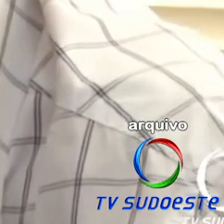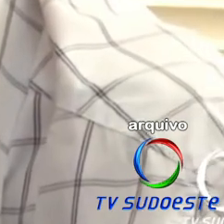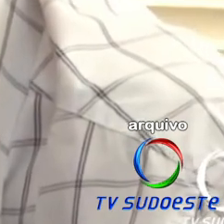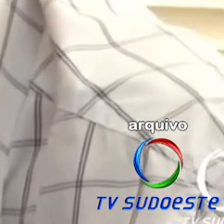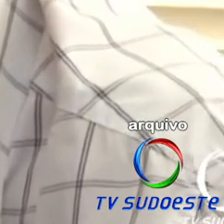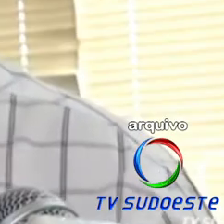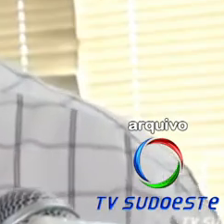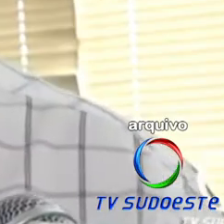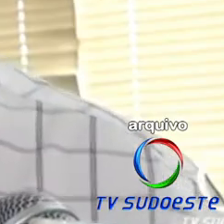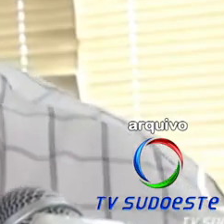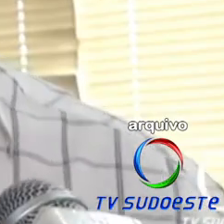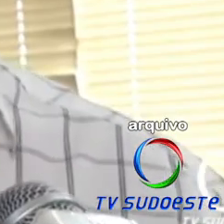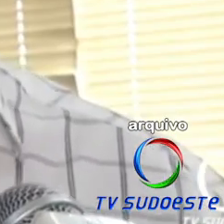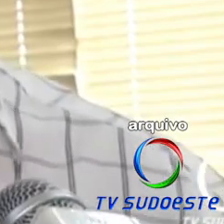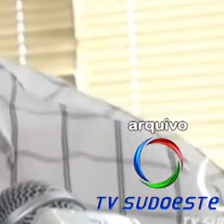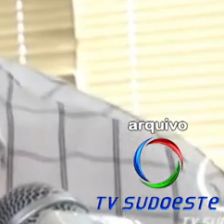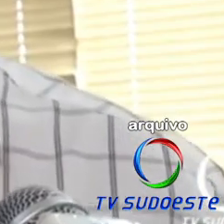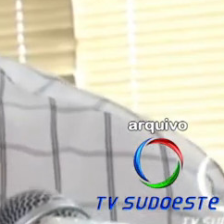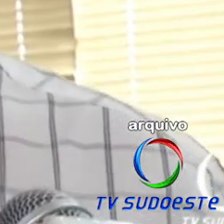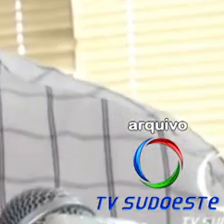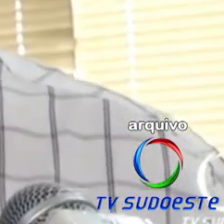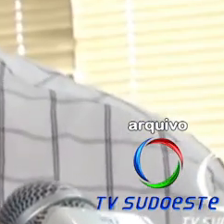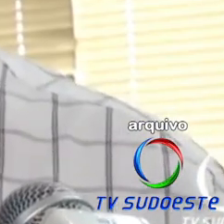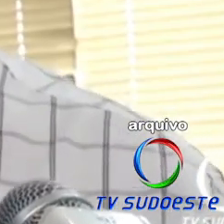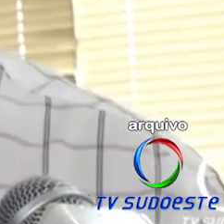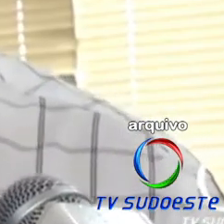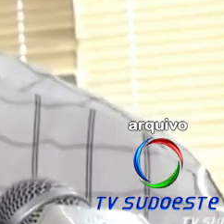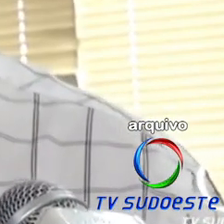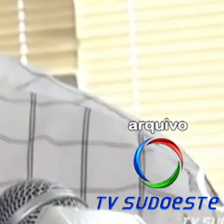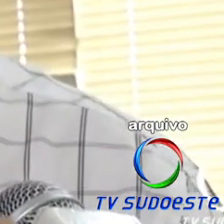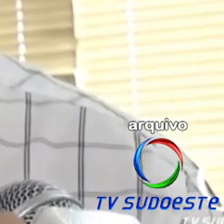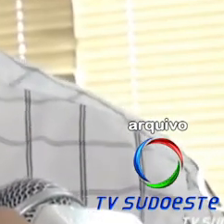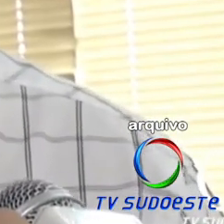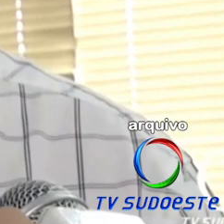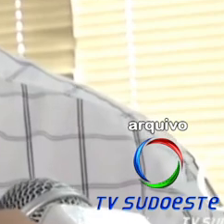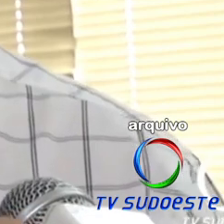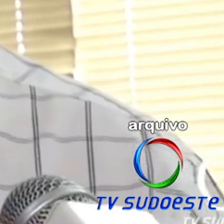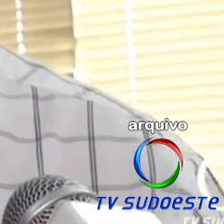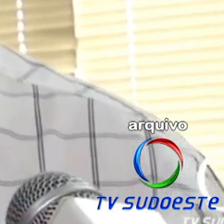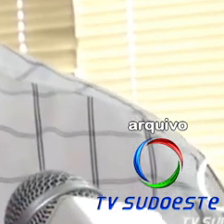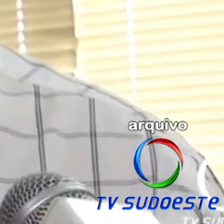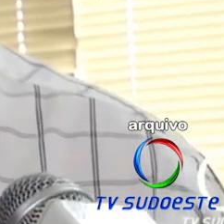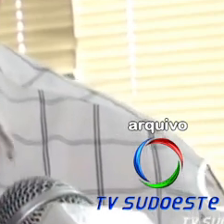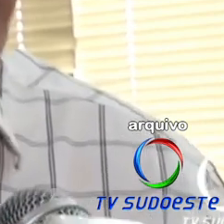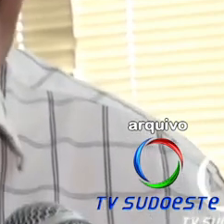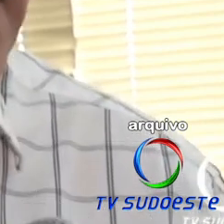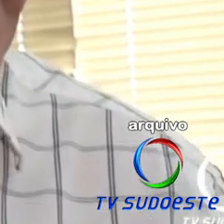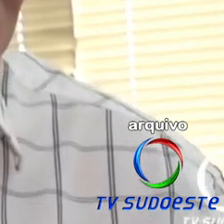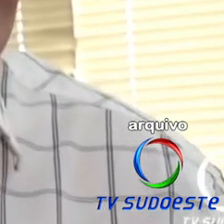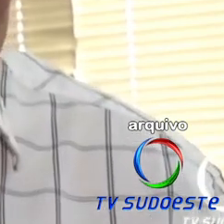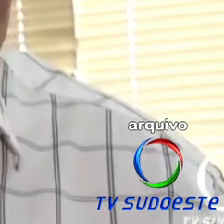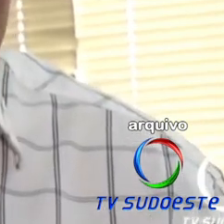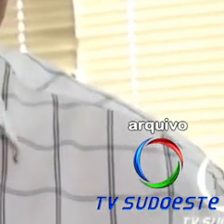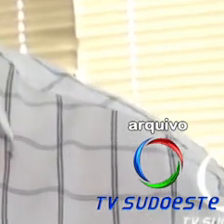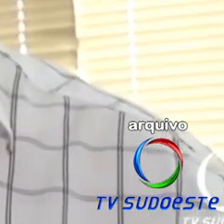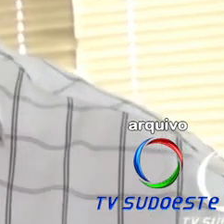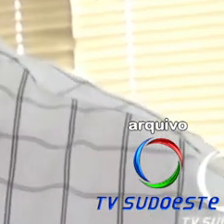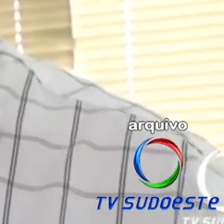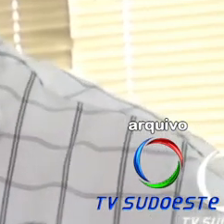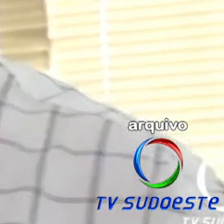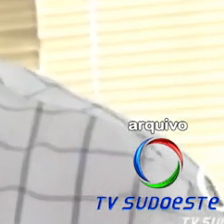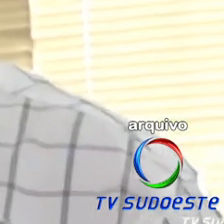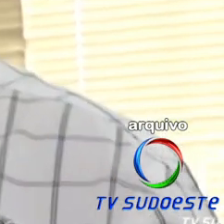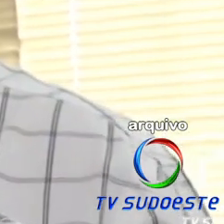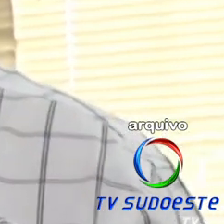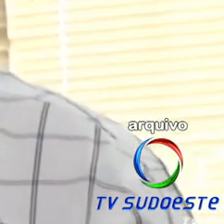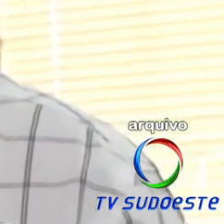da Assembleia Legislativa na próxima semana para comentar sobre sua indicação ao Tribunal de Contas mas em nota oficial